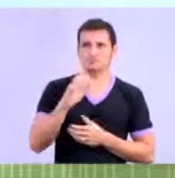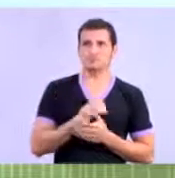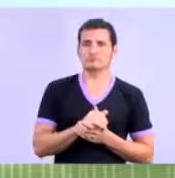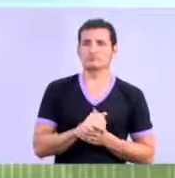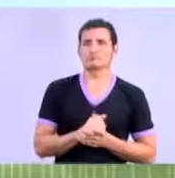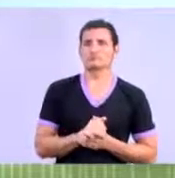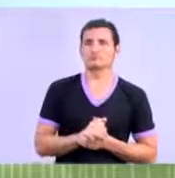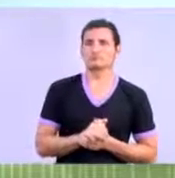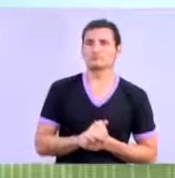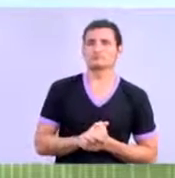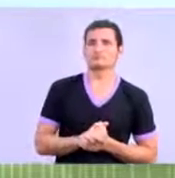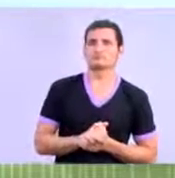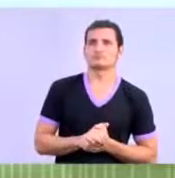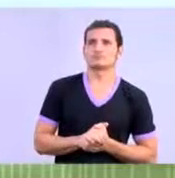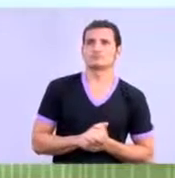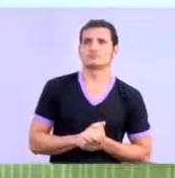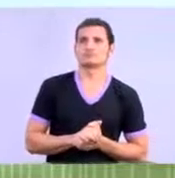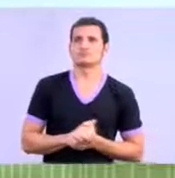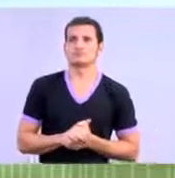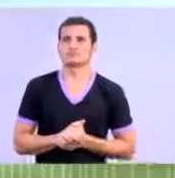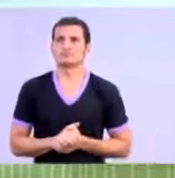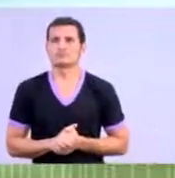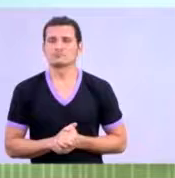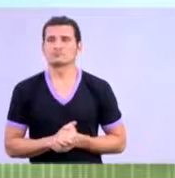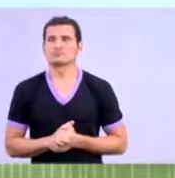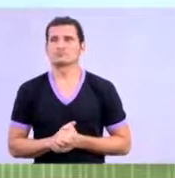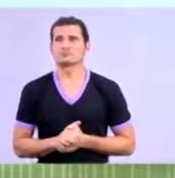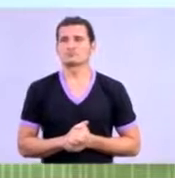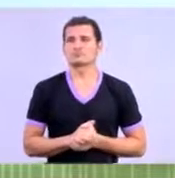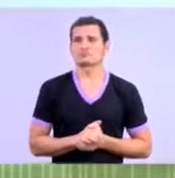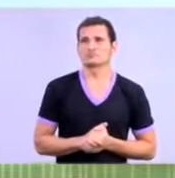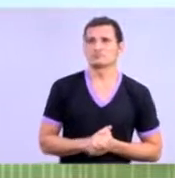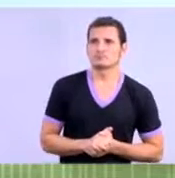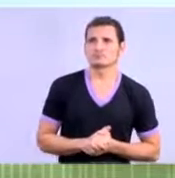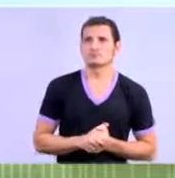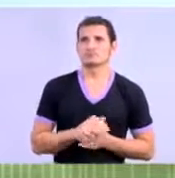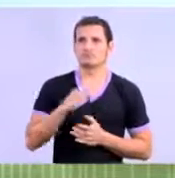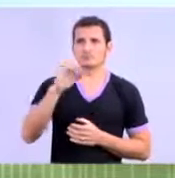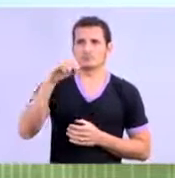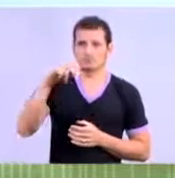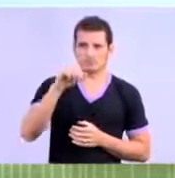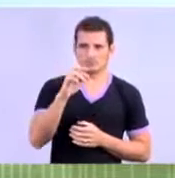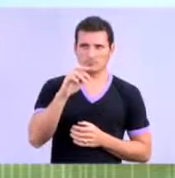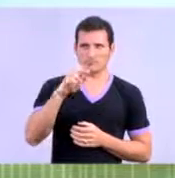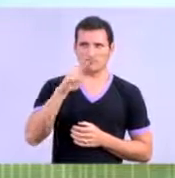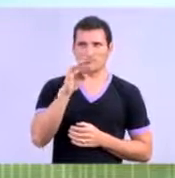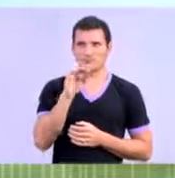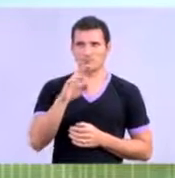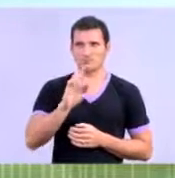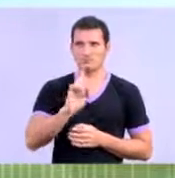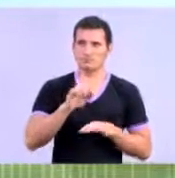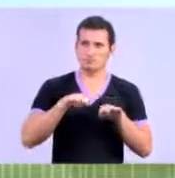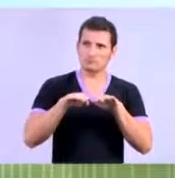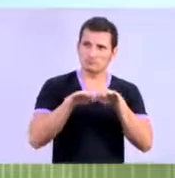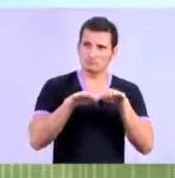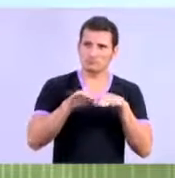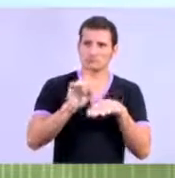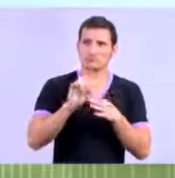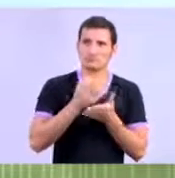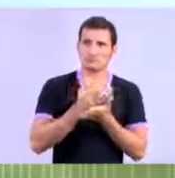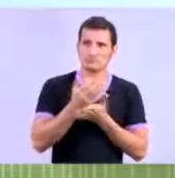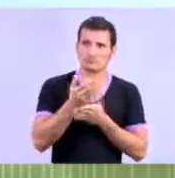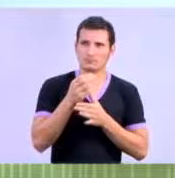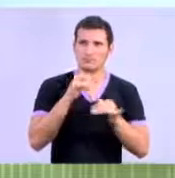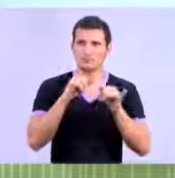construtor personalizado, um construtor da conta corrente, não padrão, não que ele inicializa tudo com 0, né? Um que inicializa